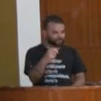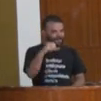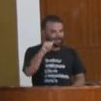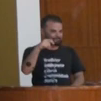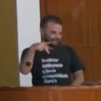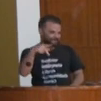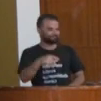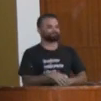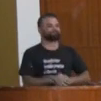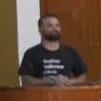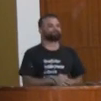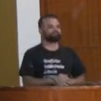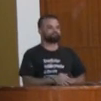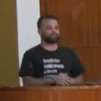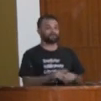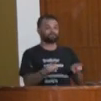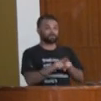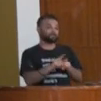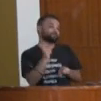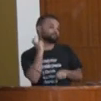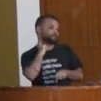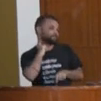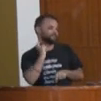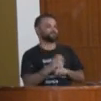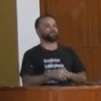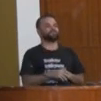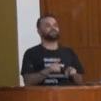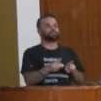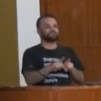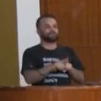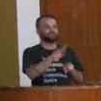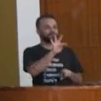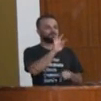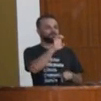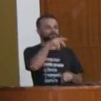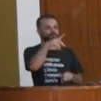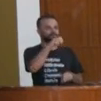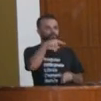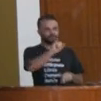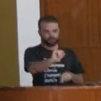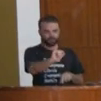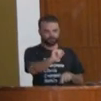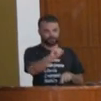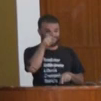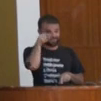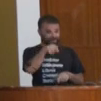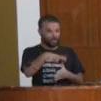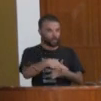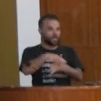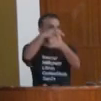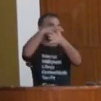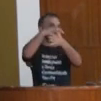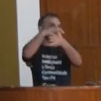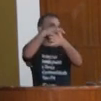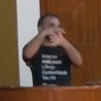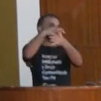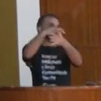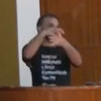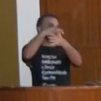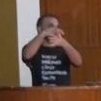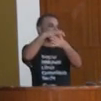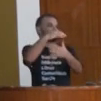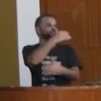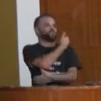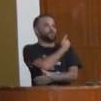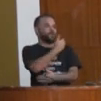AP, vereador Vampirinho, vereador Tempone, nosso líder do governo Neto,